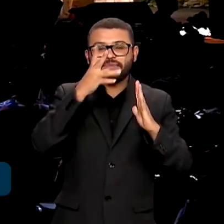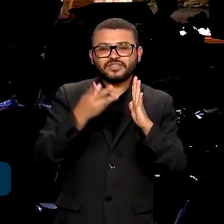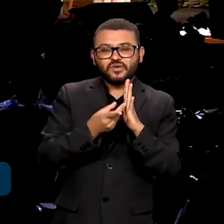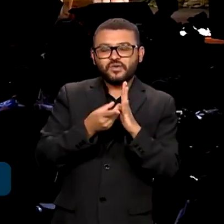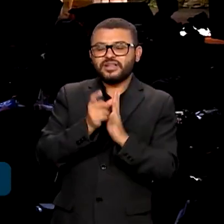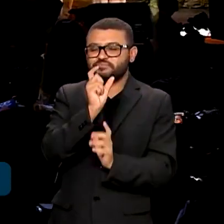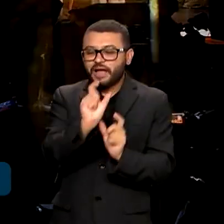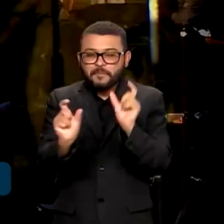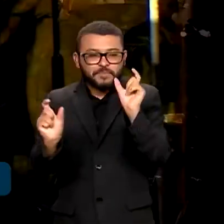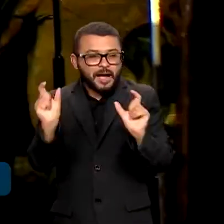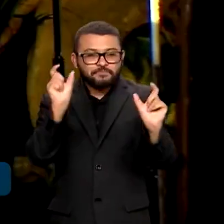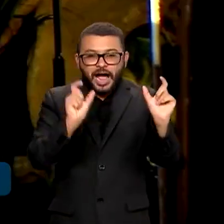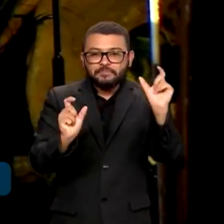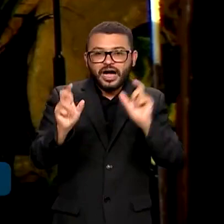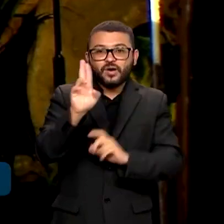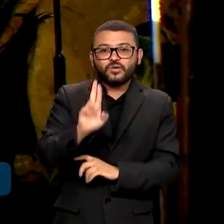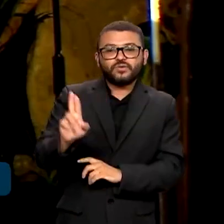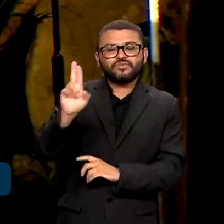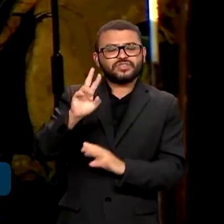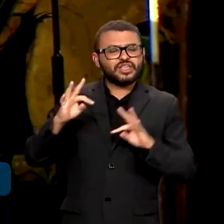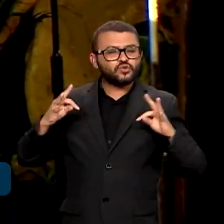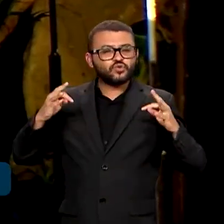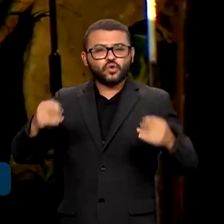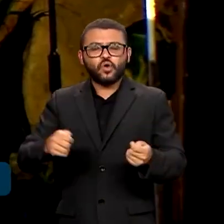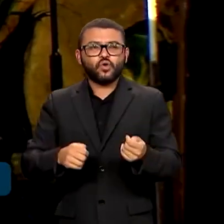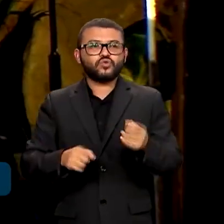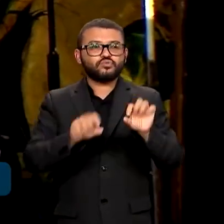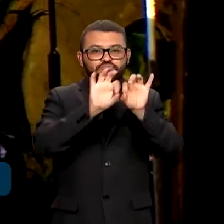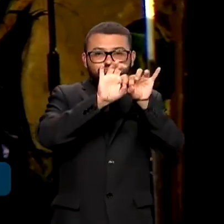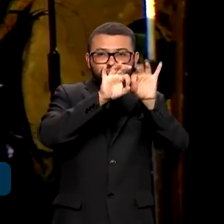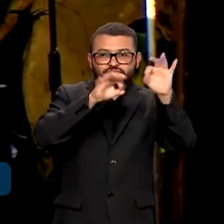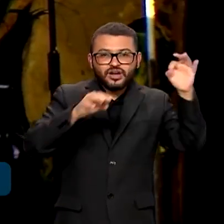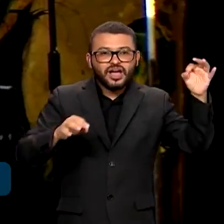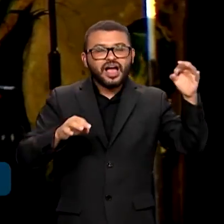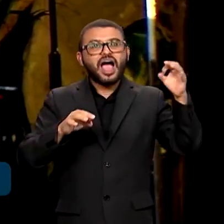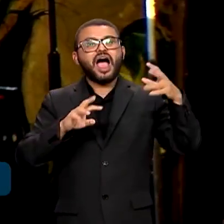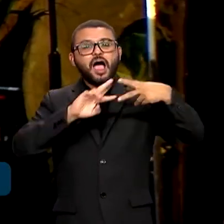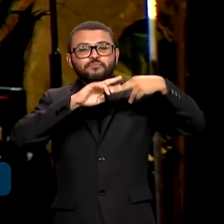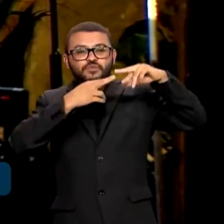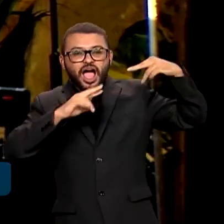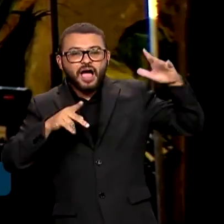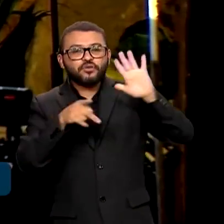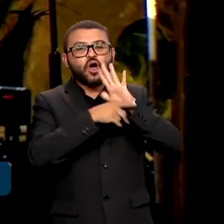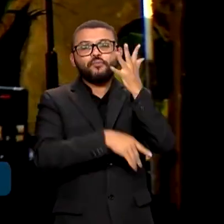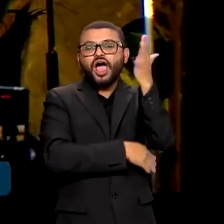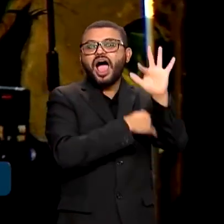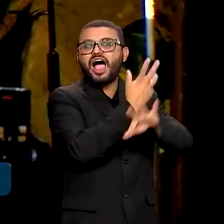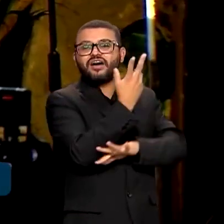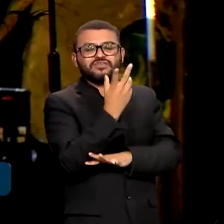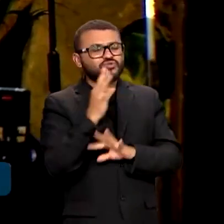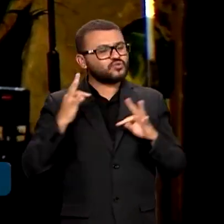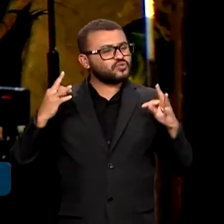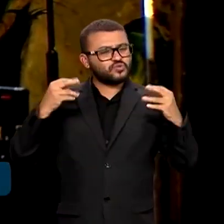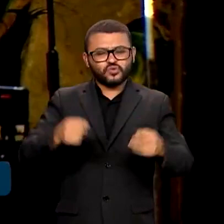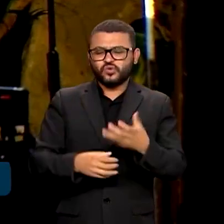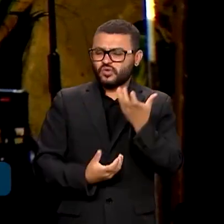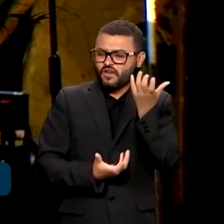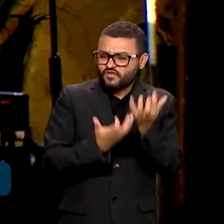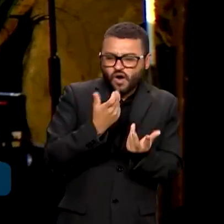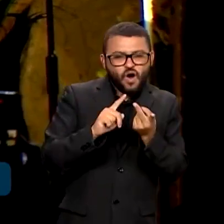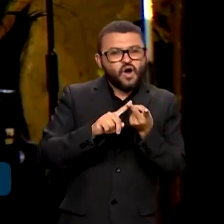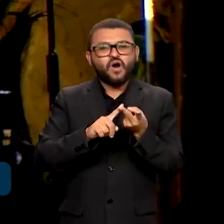de palavra, tem cipó de Ambé, tem cipó Tracuá, tem cipó de fogo, tem